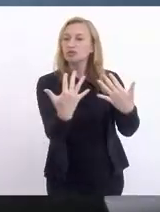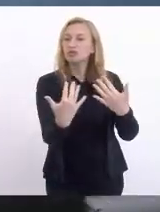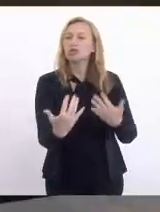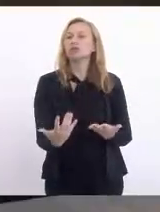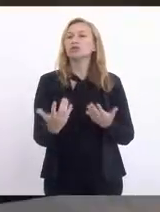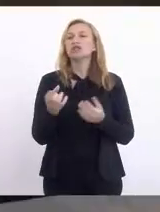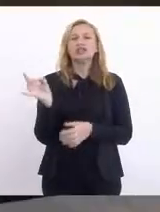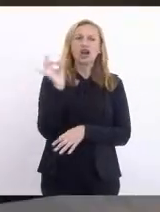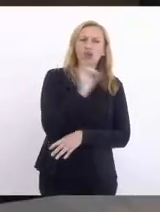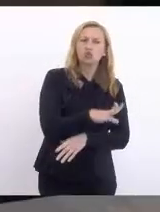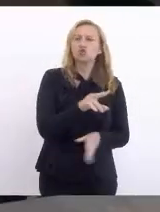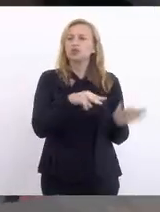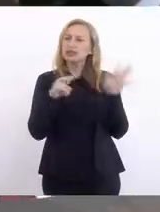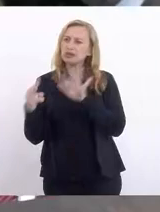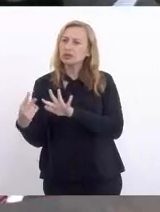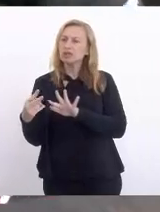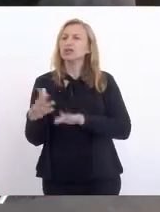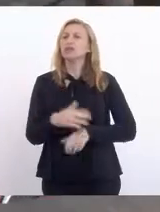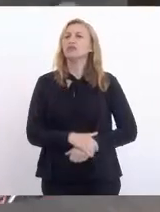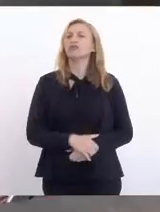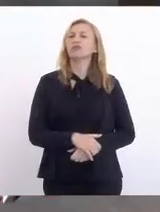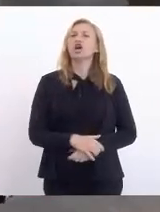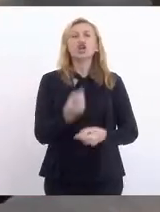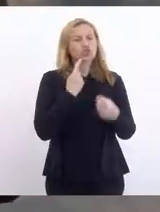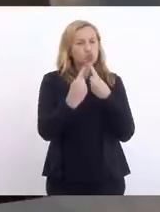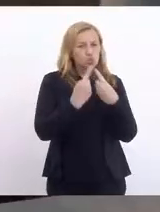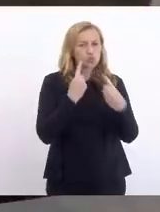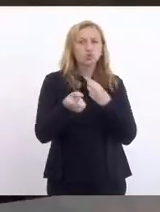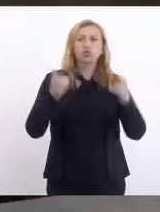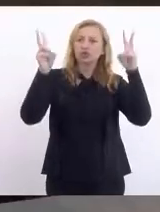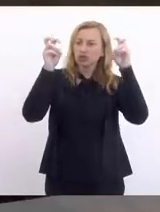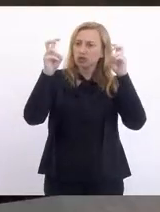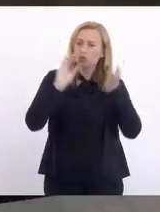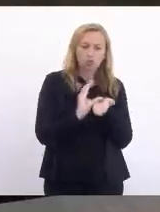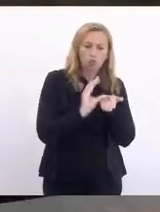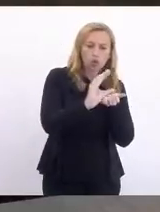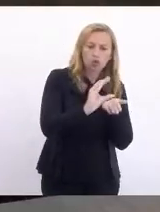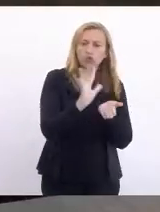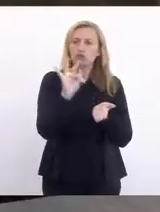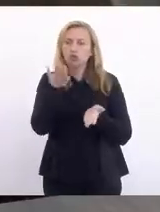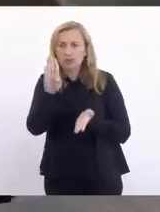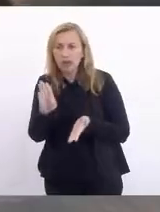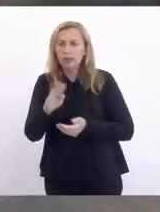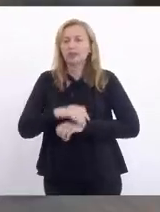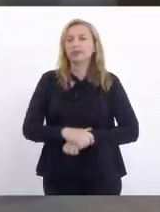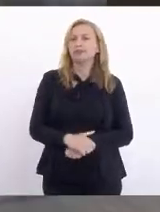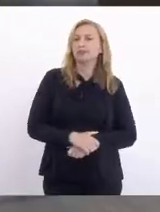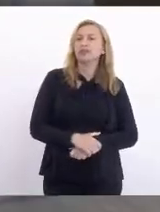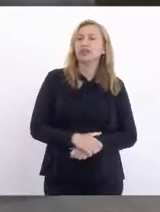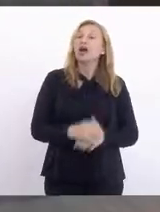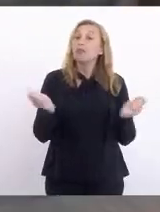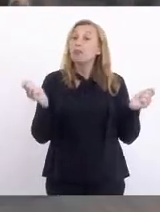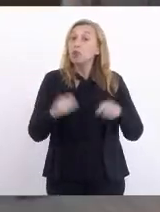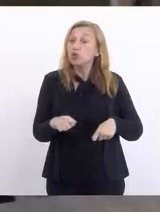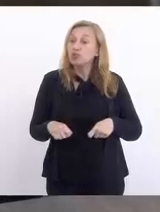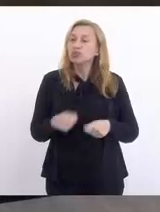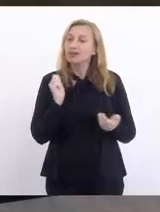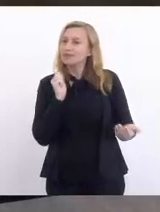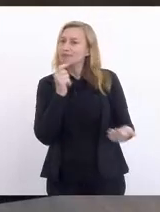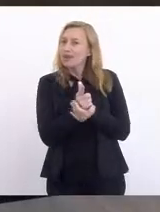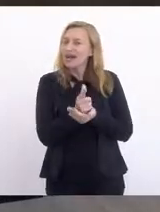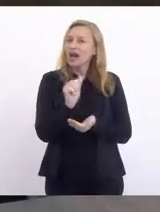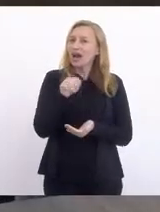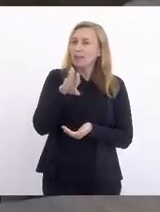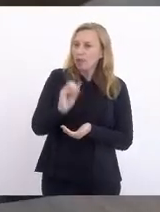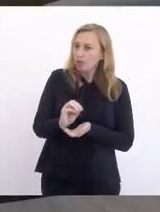na última semana que debateu isso os recursos do fundeb é e a possibilidade de